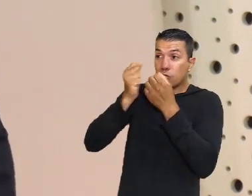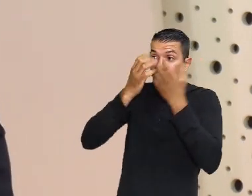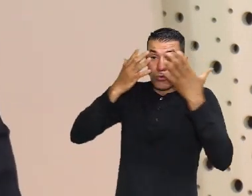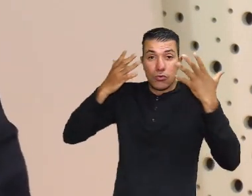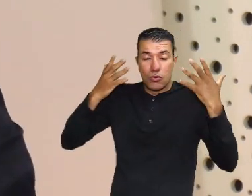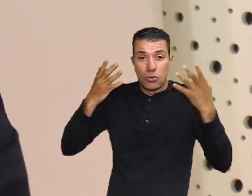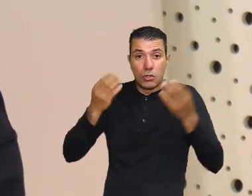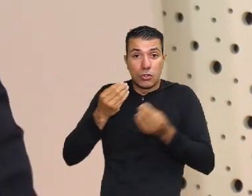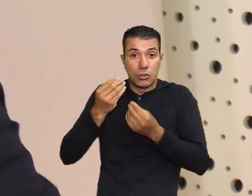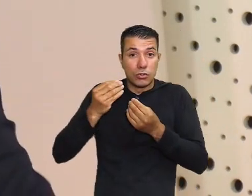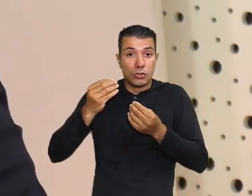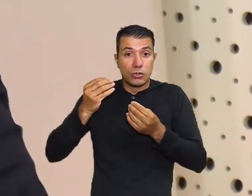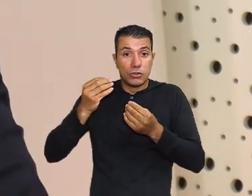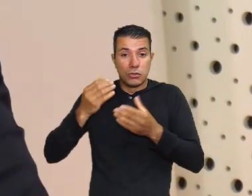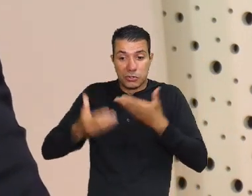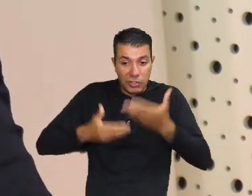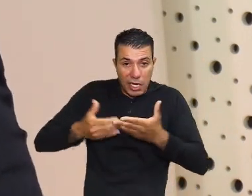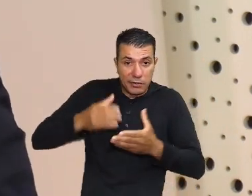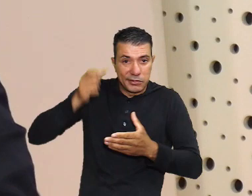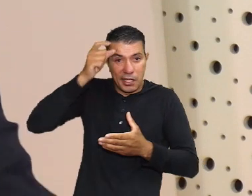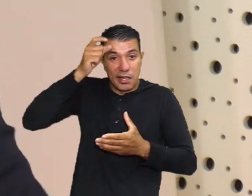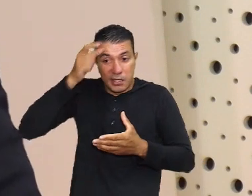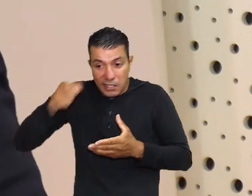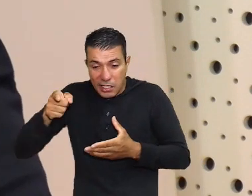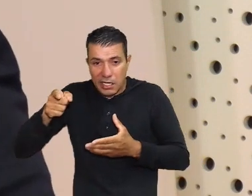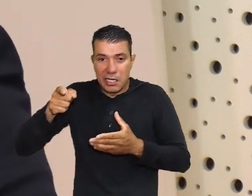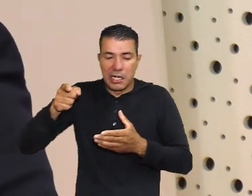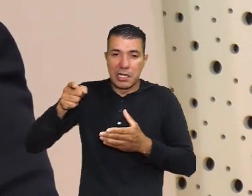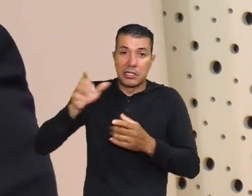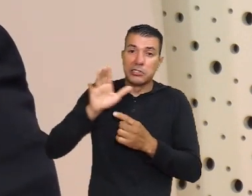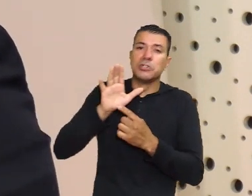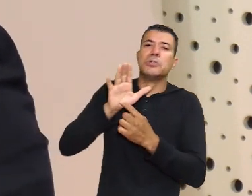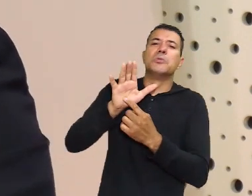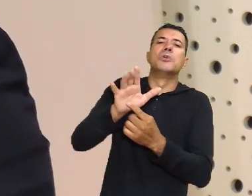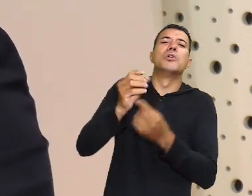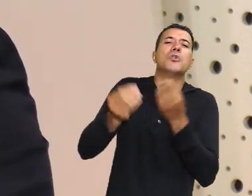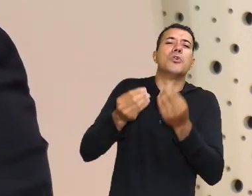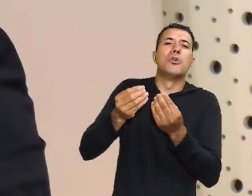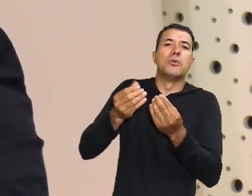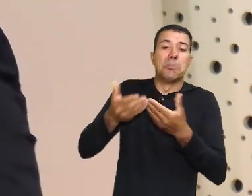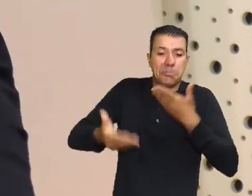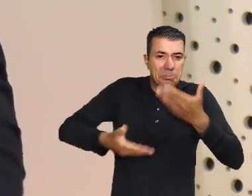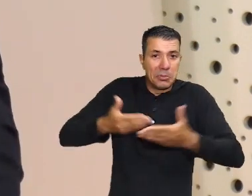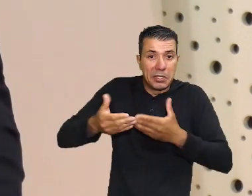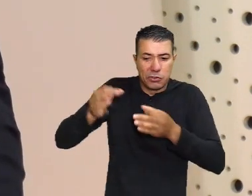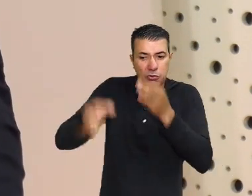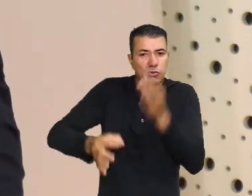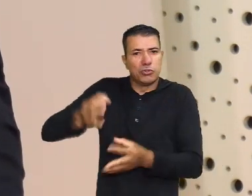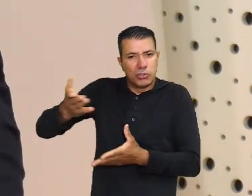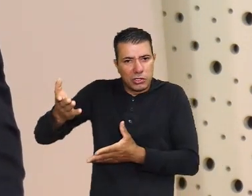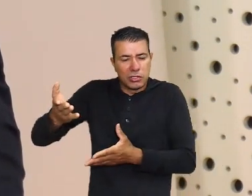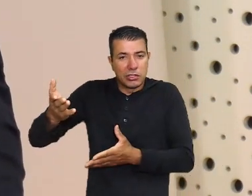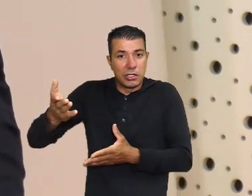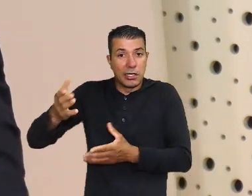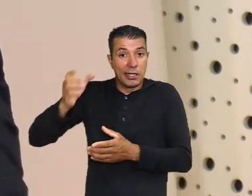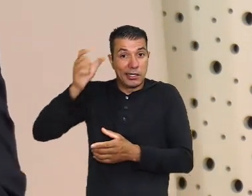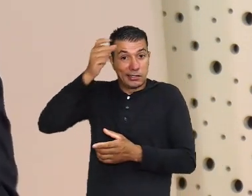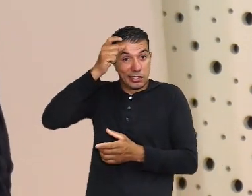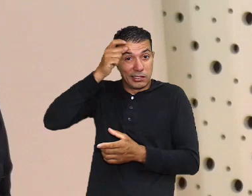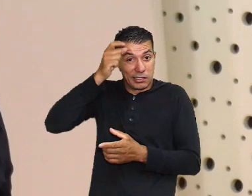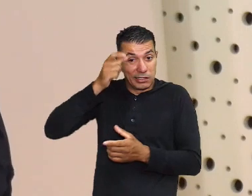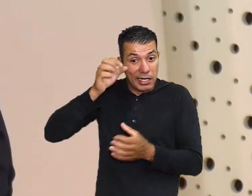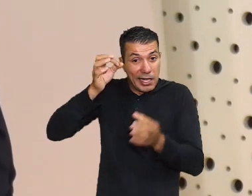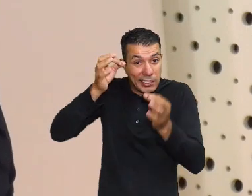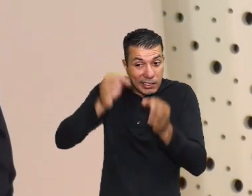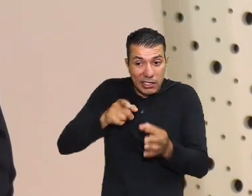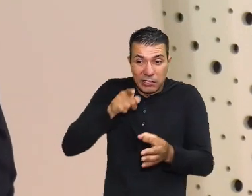como ministros da verdade, ministros de justiça. E Satanás, ele começou nesse mundo falando: é certo